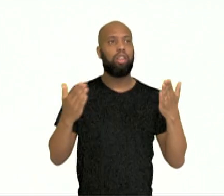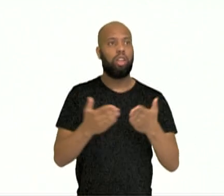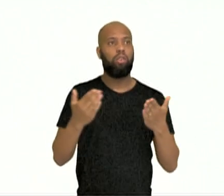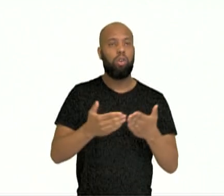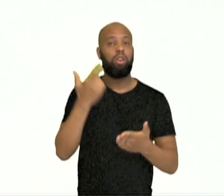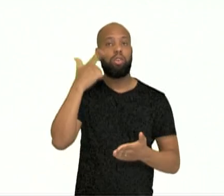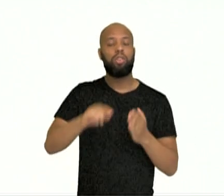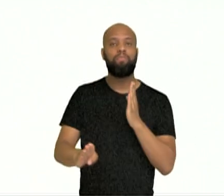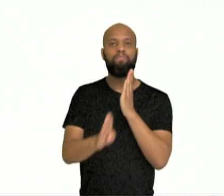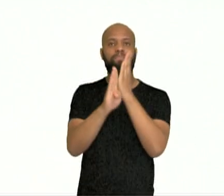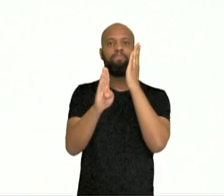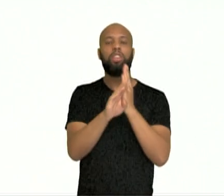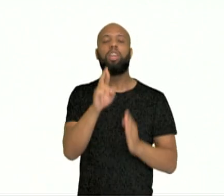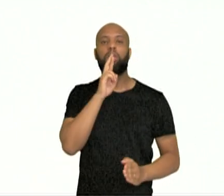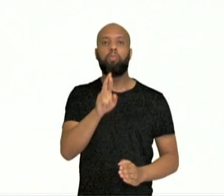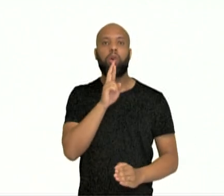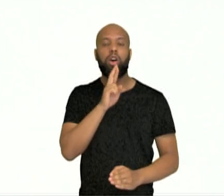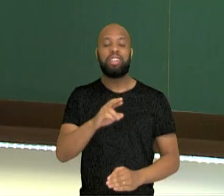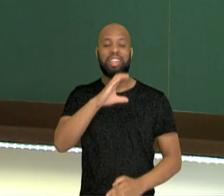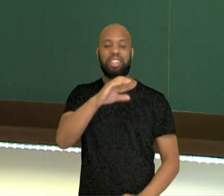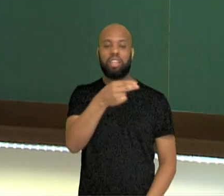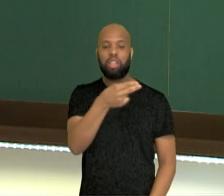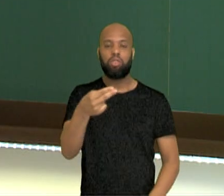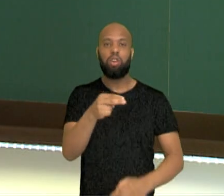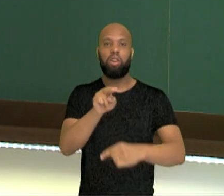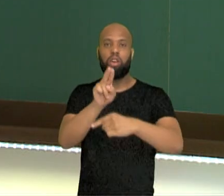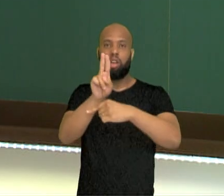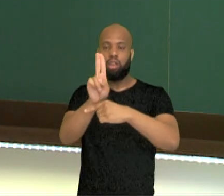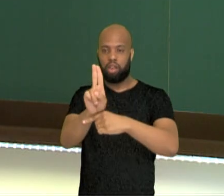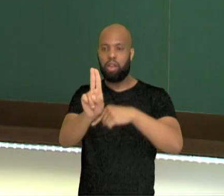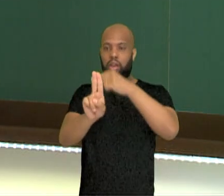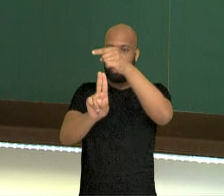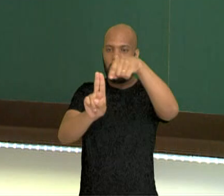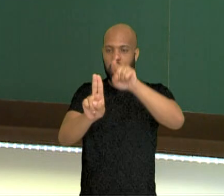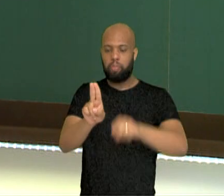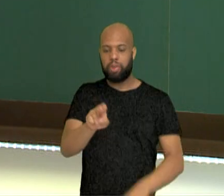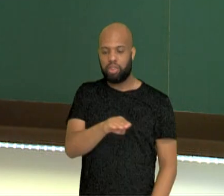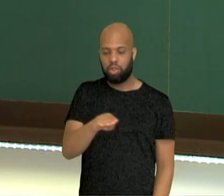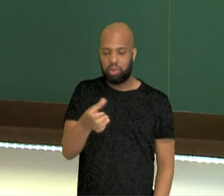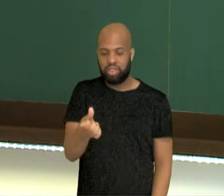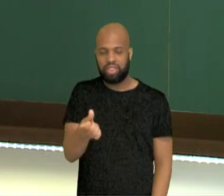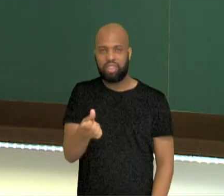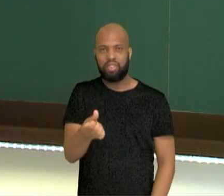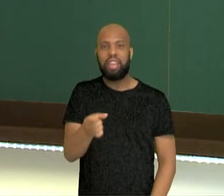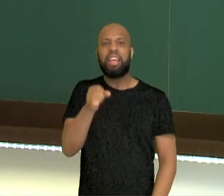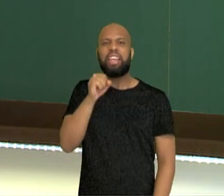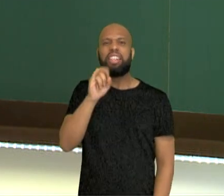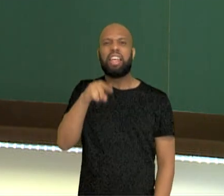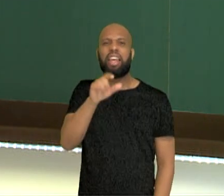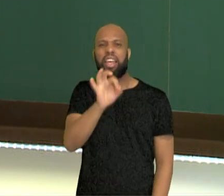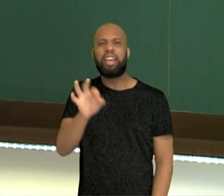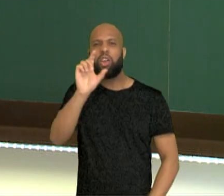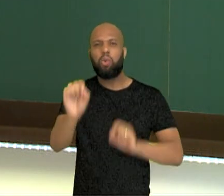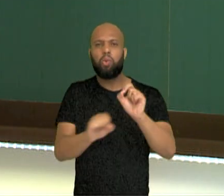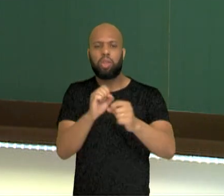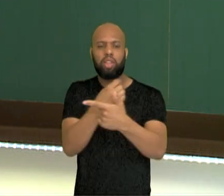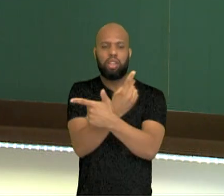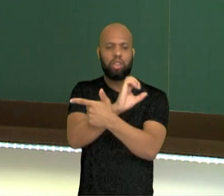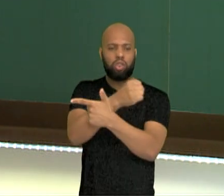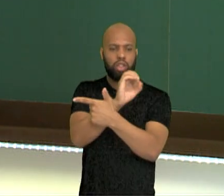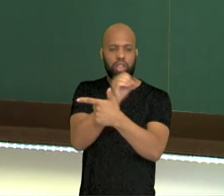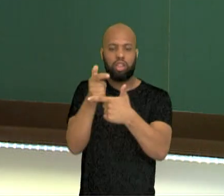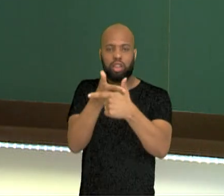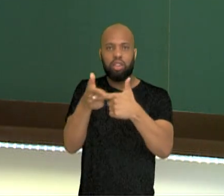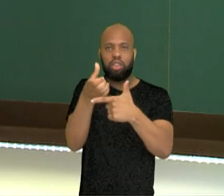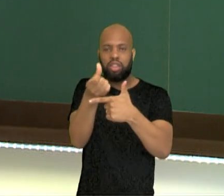sobre 6. Olha que interessante, né? π sobre 6 em graus significa o quê? 180 divididos por 6,